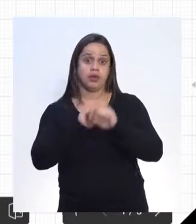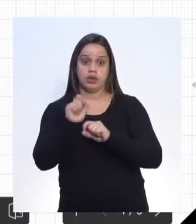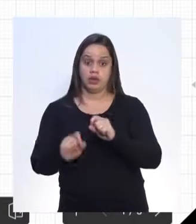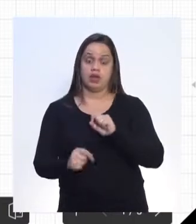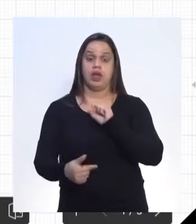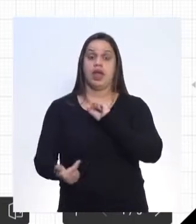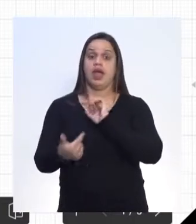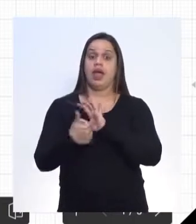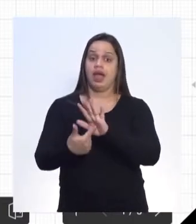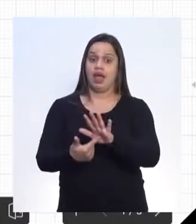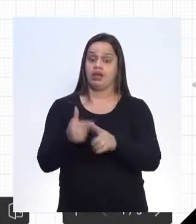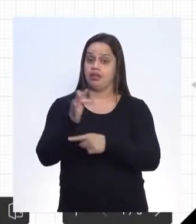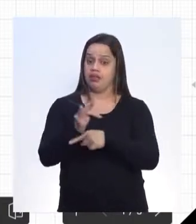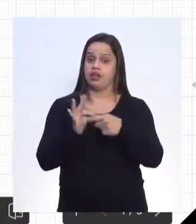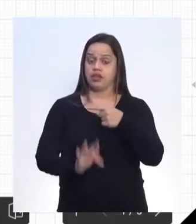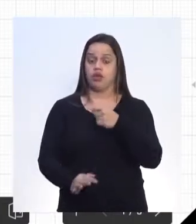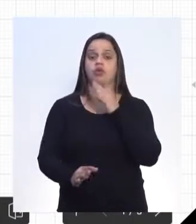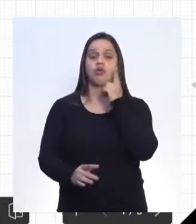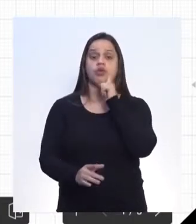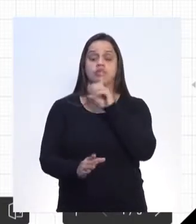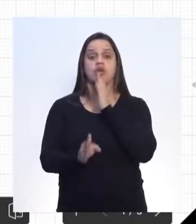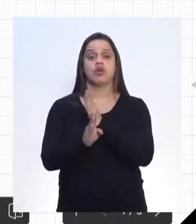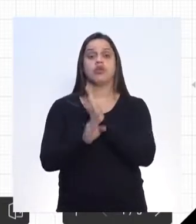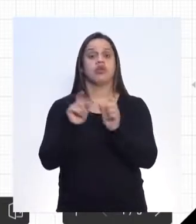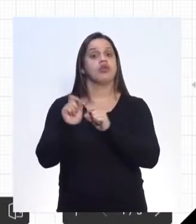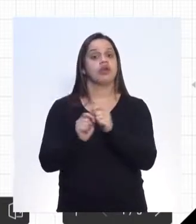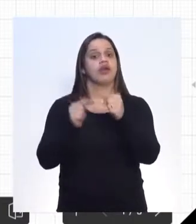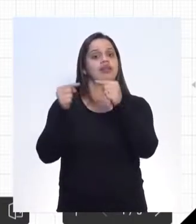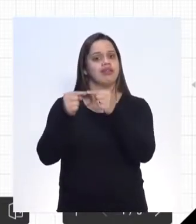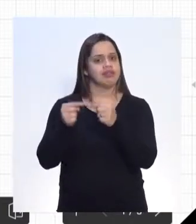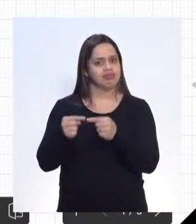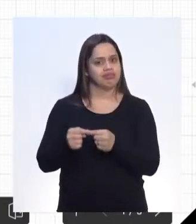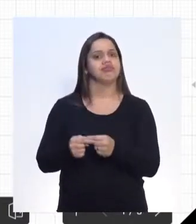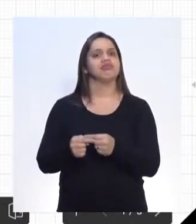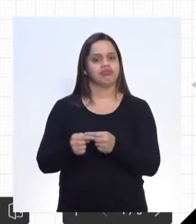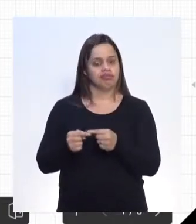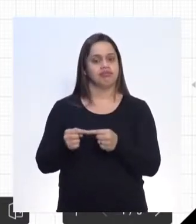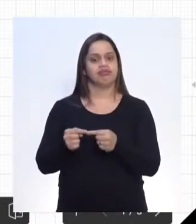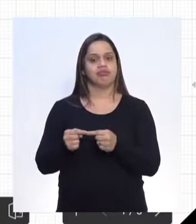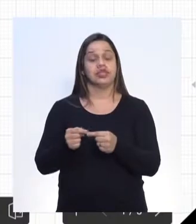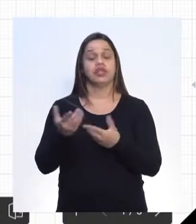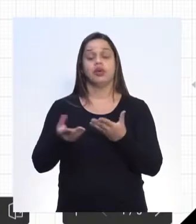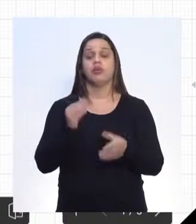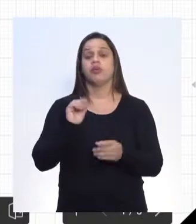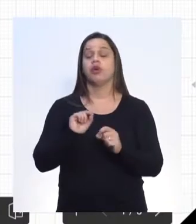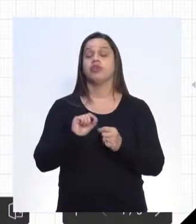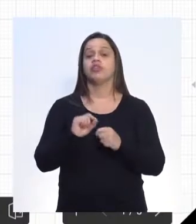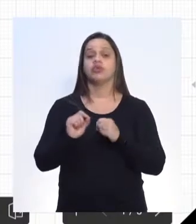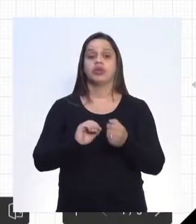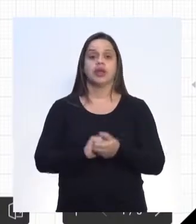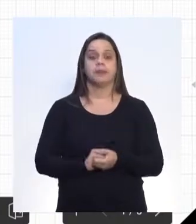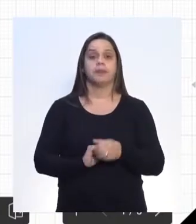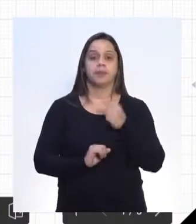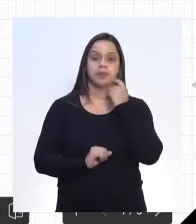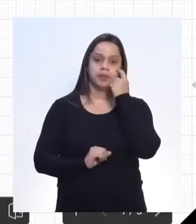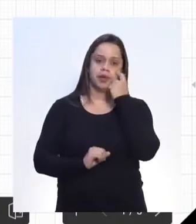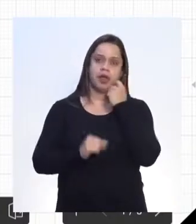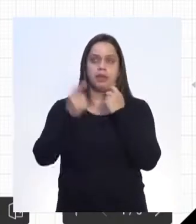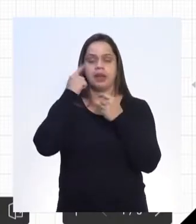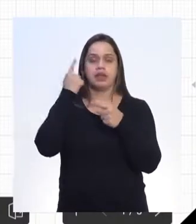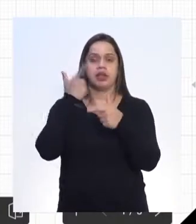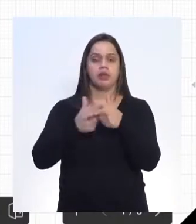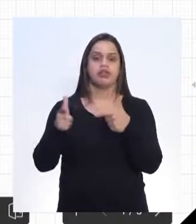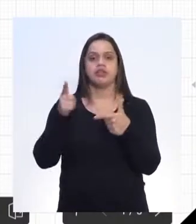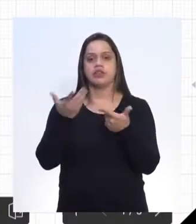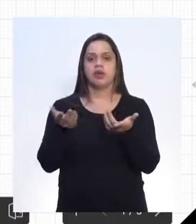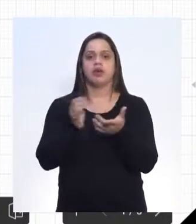fração, ó, você consegue encontrar uma equivalente a ela, não é isso, Jonas? Então, a gente pode pensar aí, ó, no divisão,